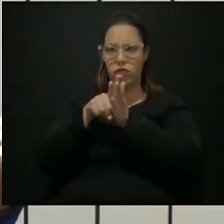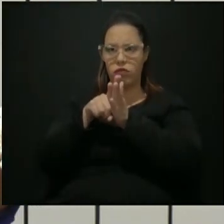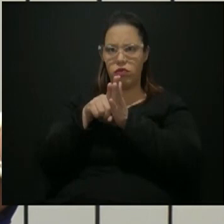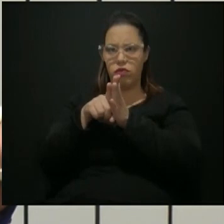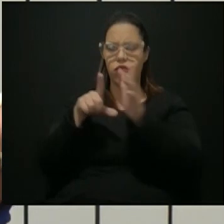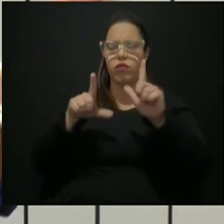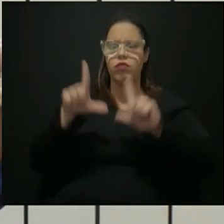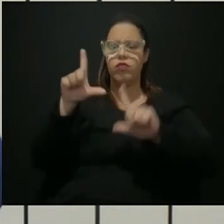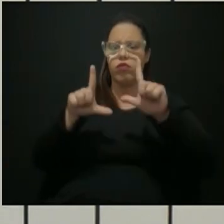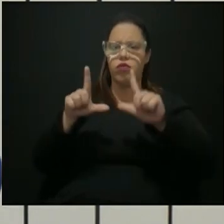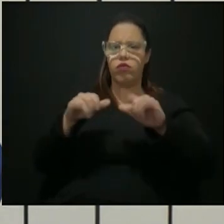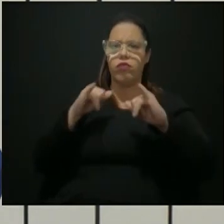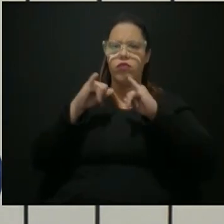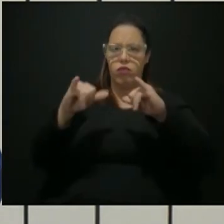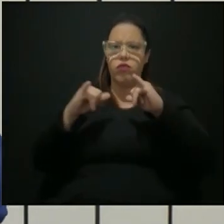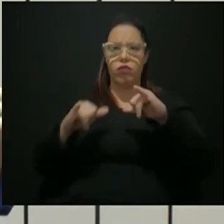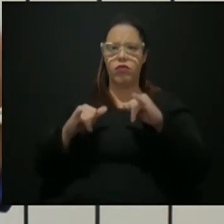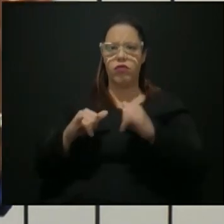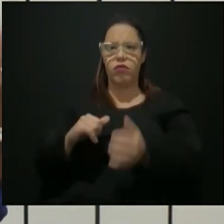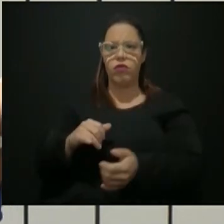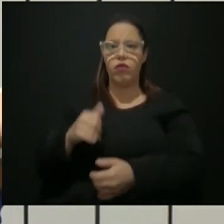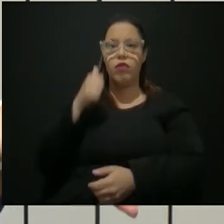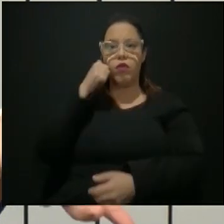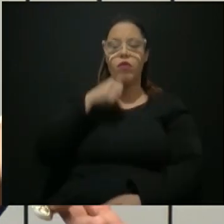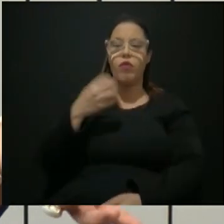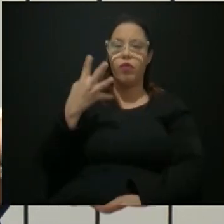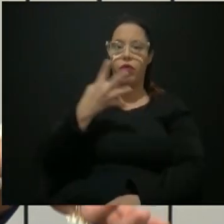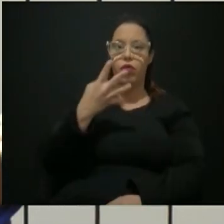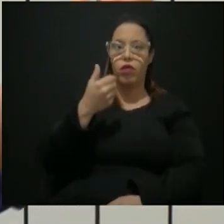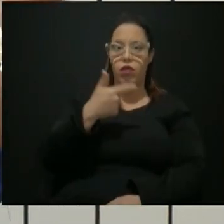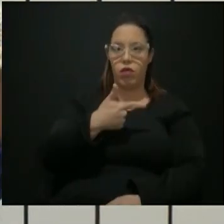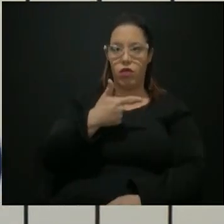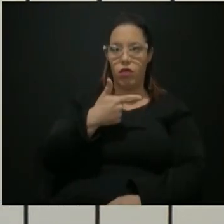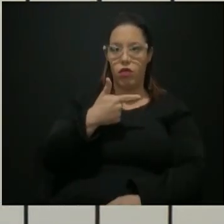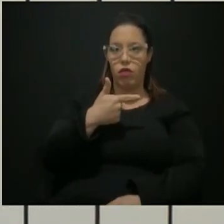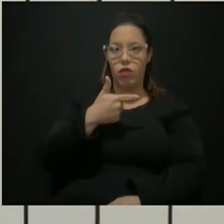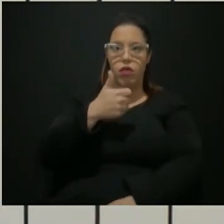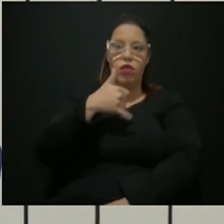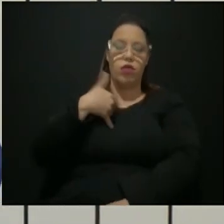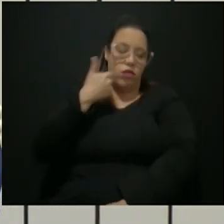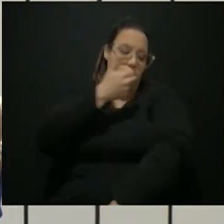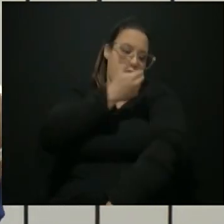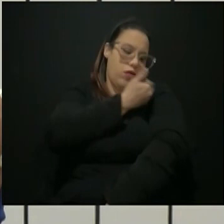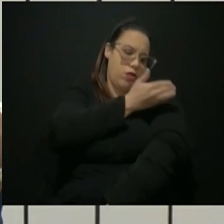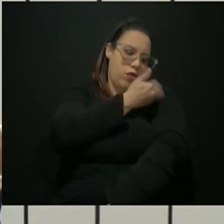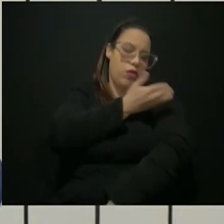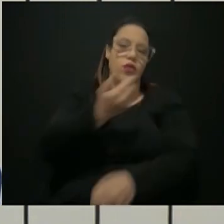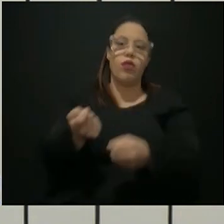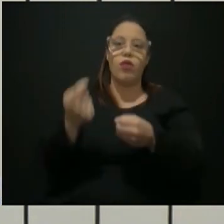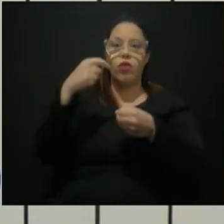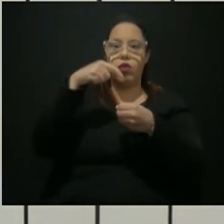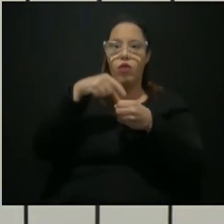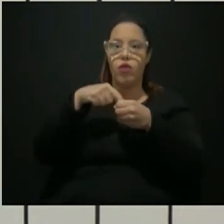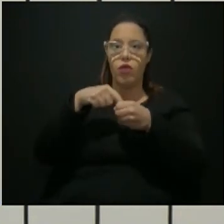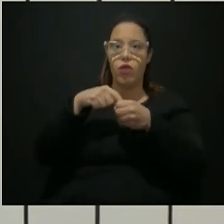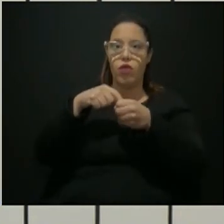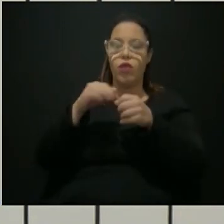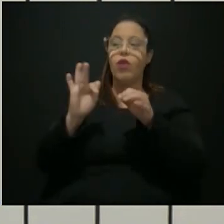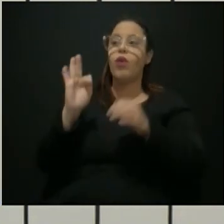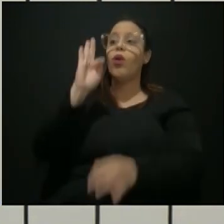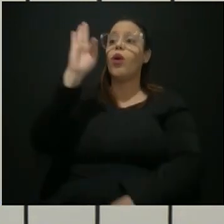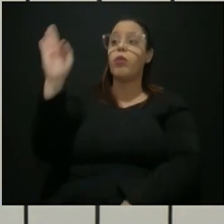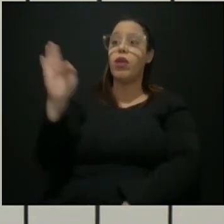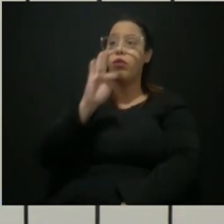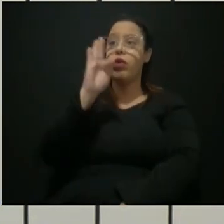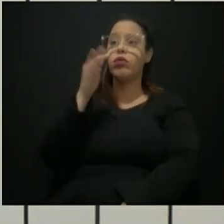notícia da mulher de 42 anos que sofreu preconceito, né? Porque ela voltou para a faculdade. Então,